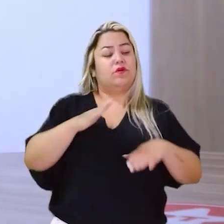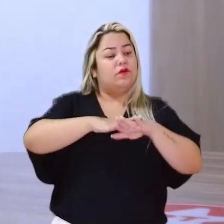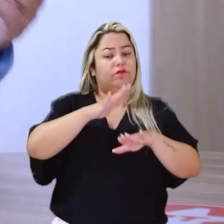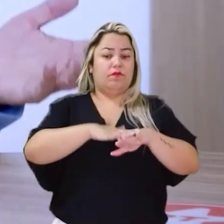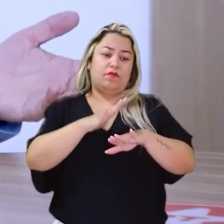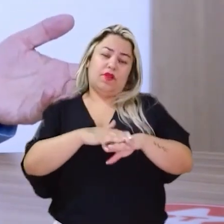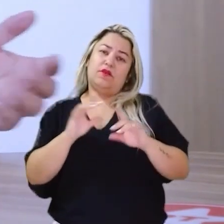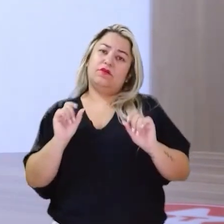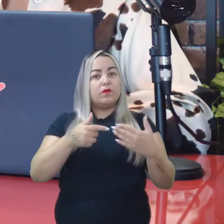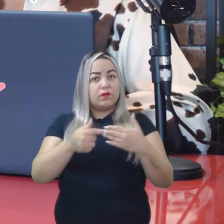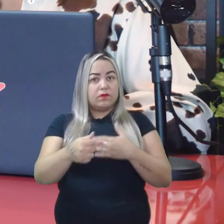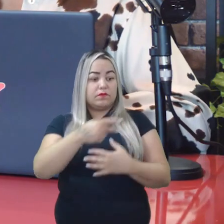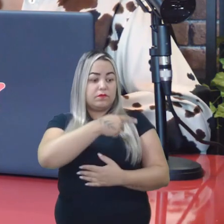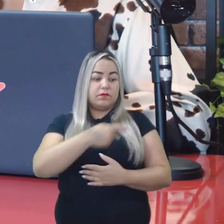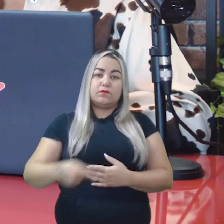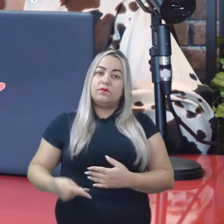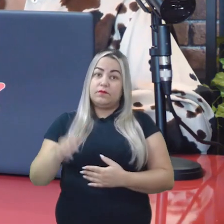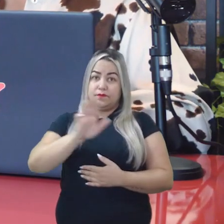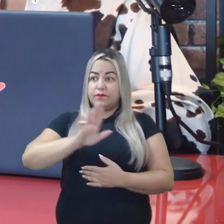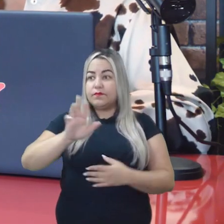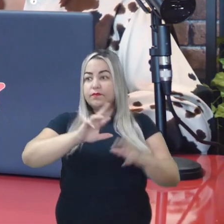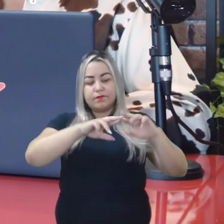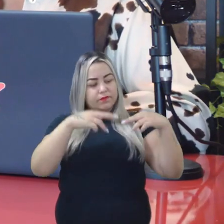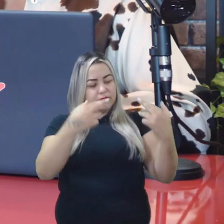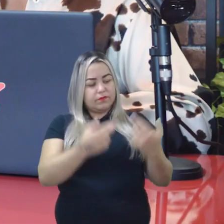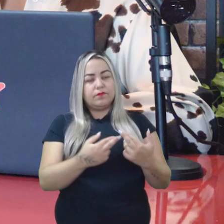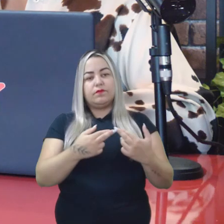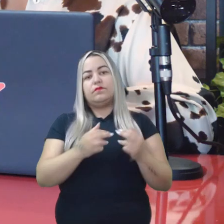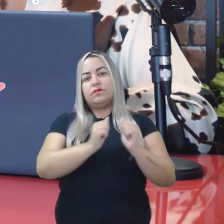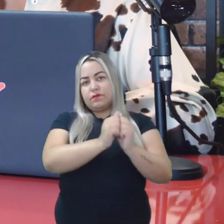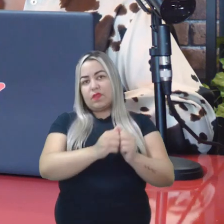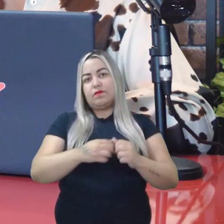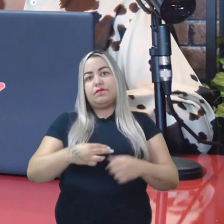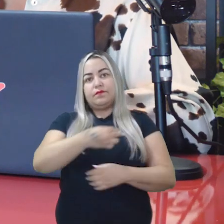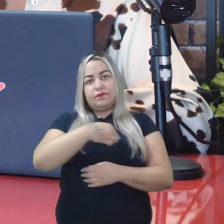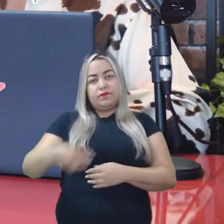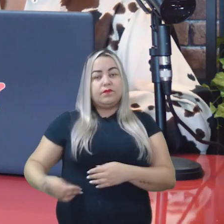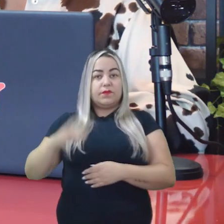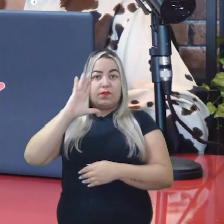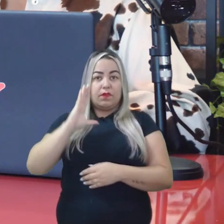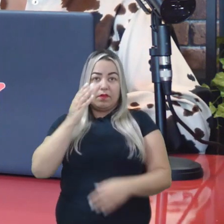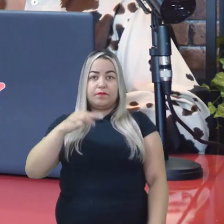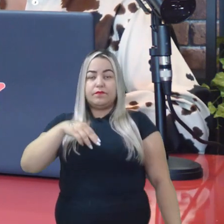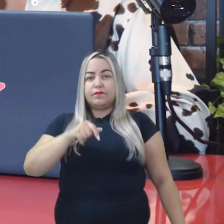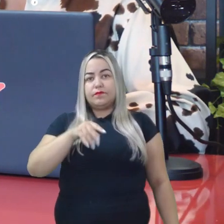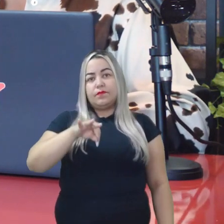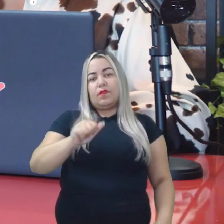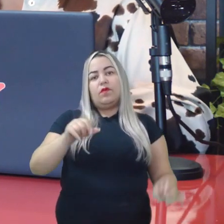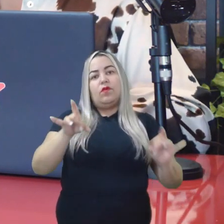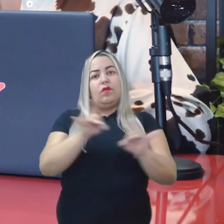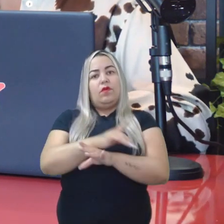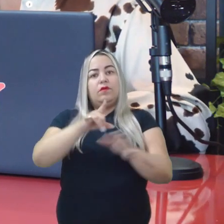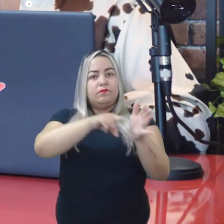propositiva, de maneira muito eficiente. E nesta semana, o presidente Lula se reuniu com ministros para discutir a decisão da